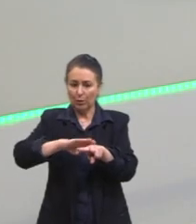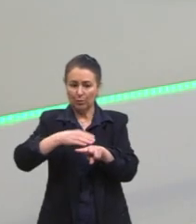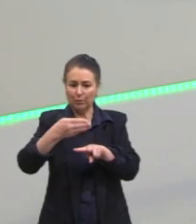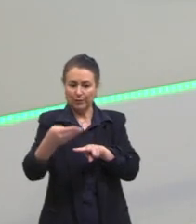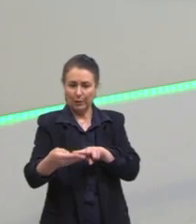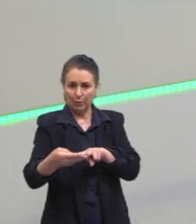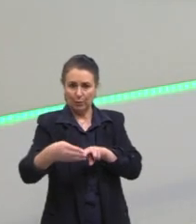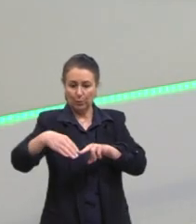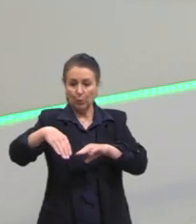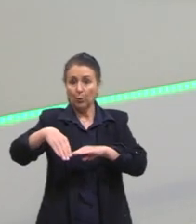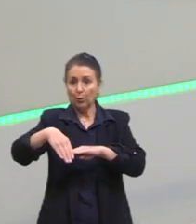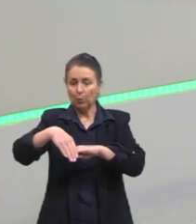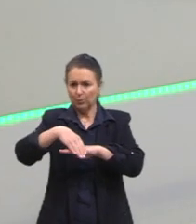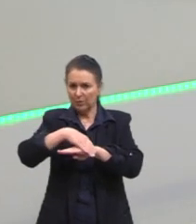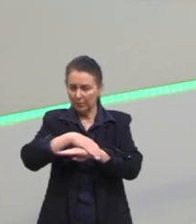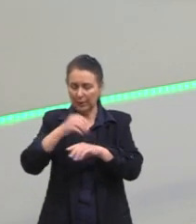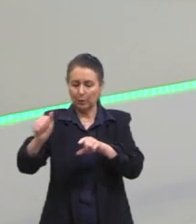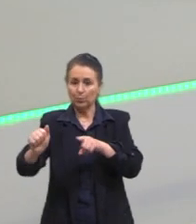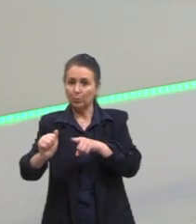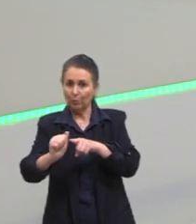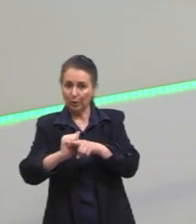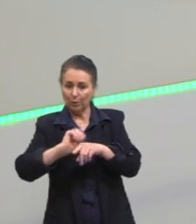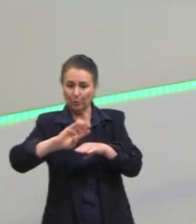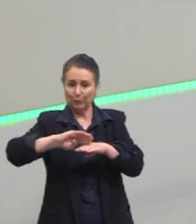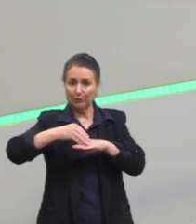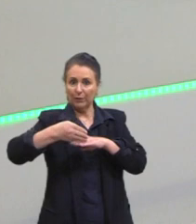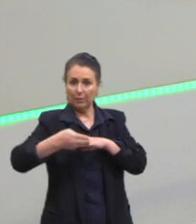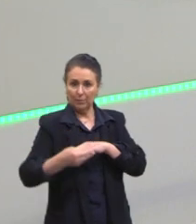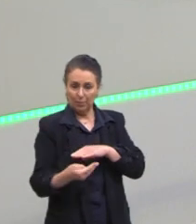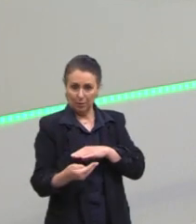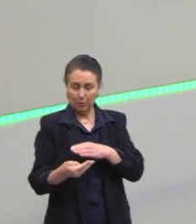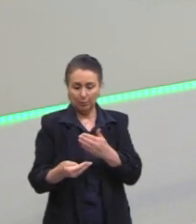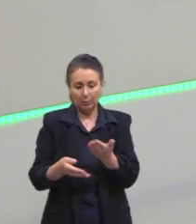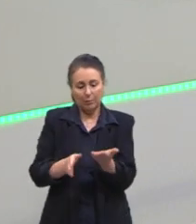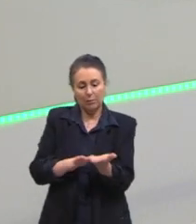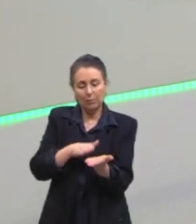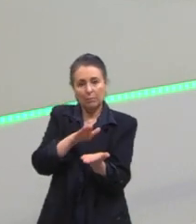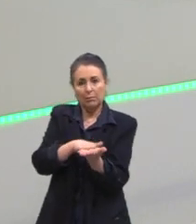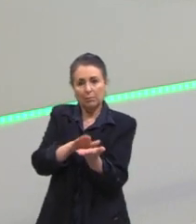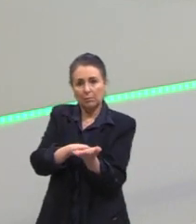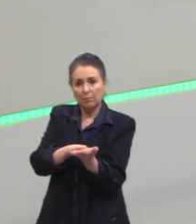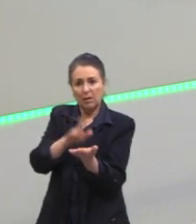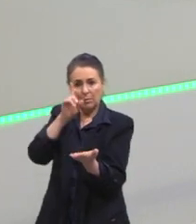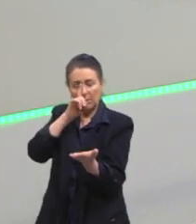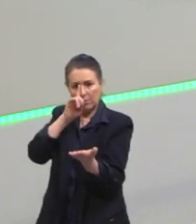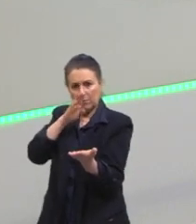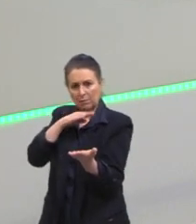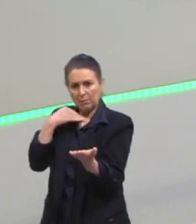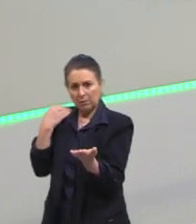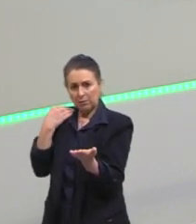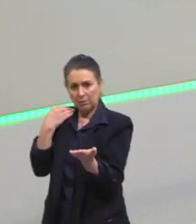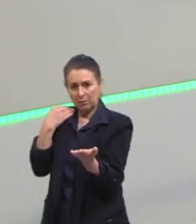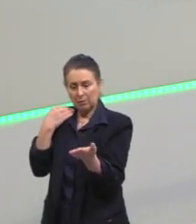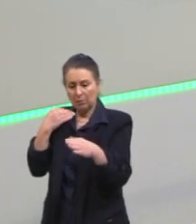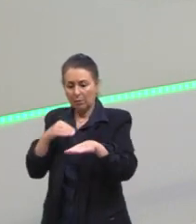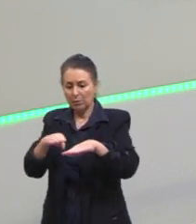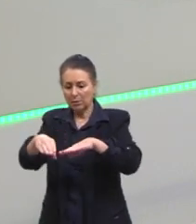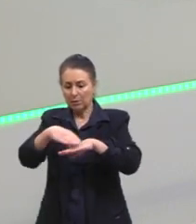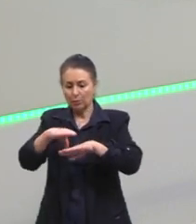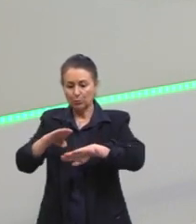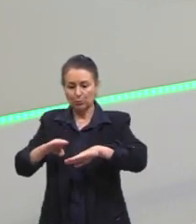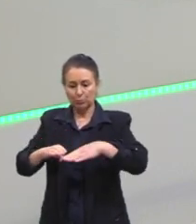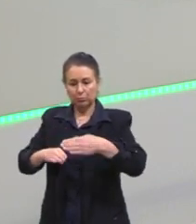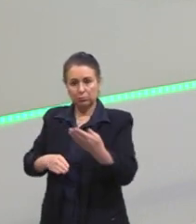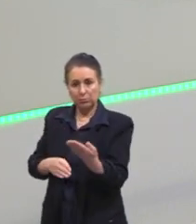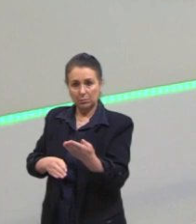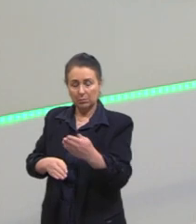o sapato virado, né, com a sola para cima, vai matar a mãe, né? A mãe morre se deixar o chinelo virado